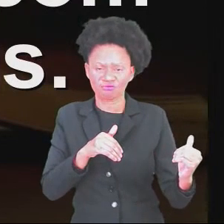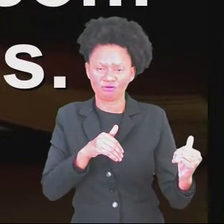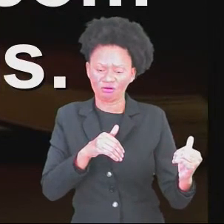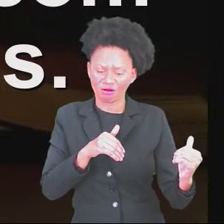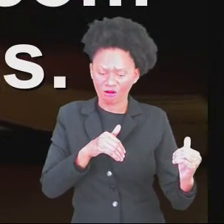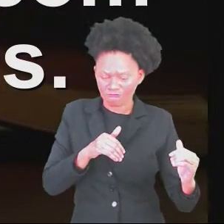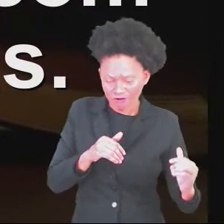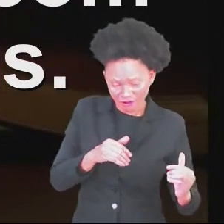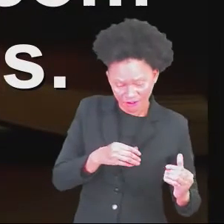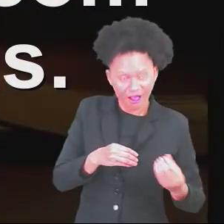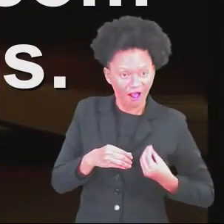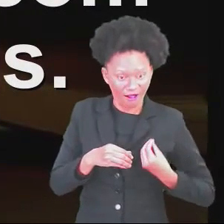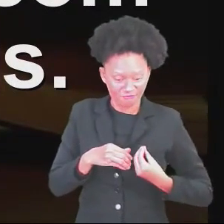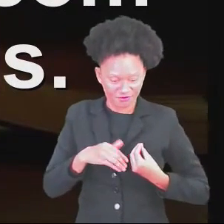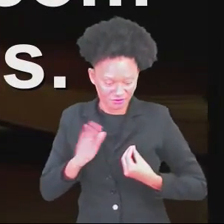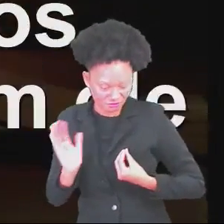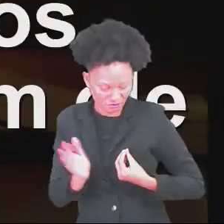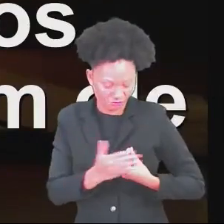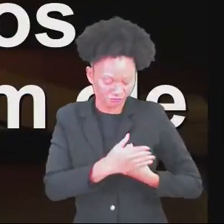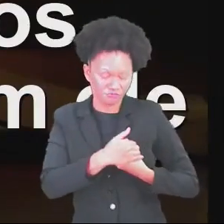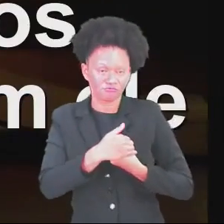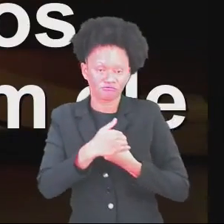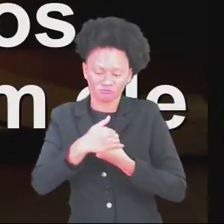com Cristo em Deus.